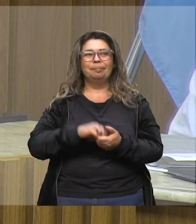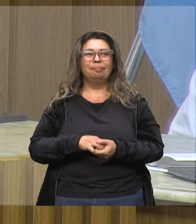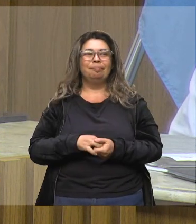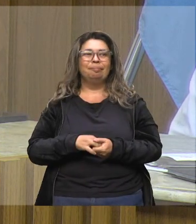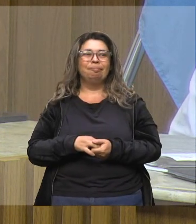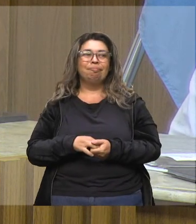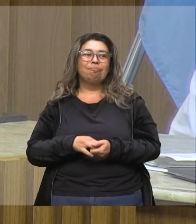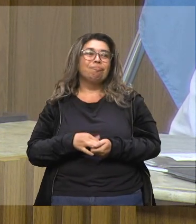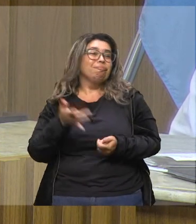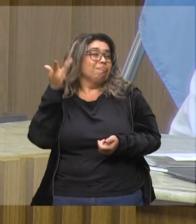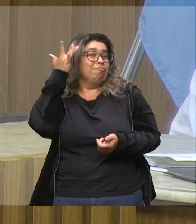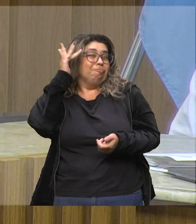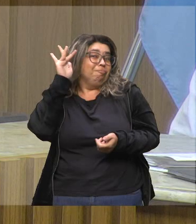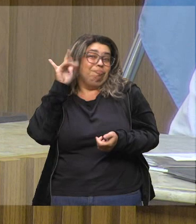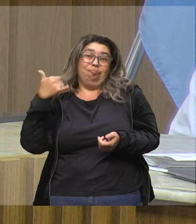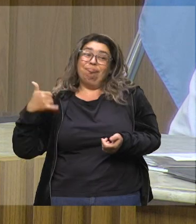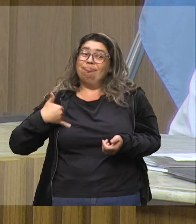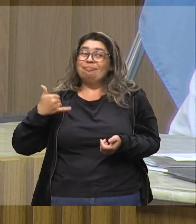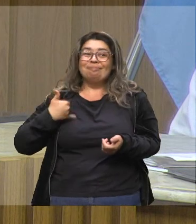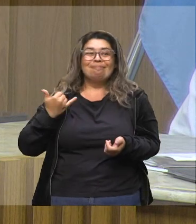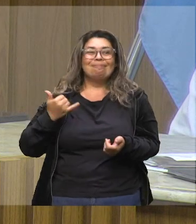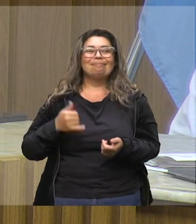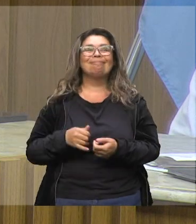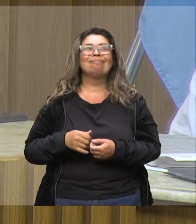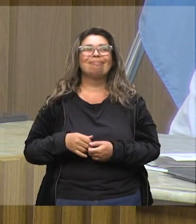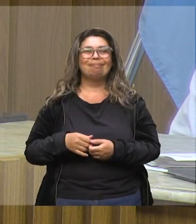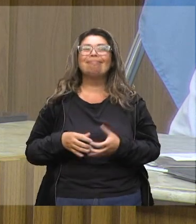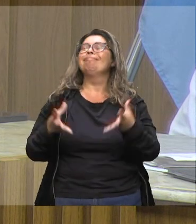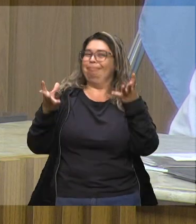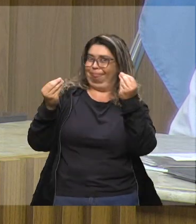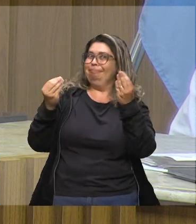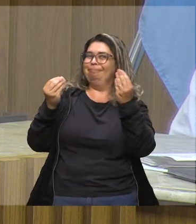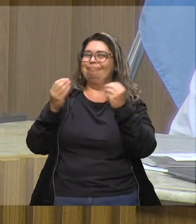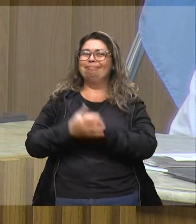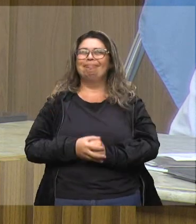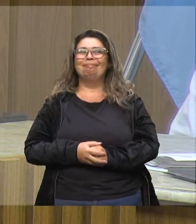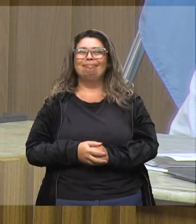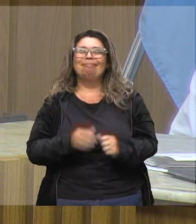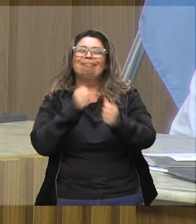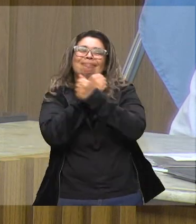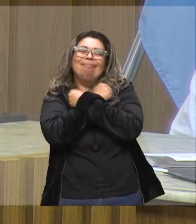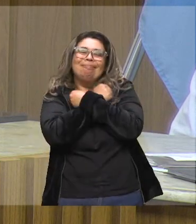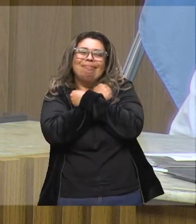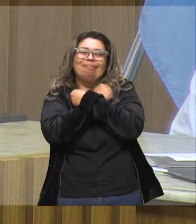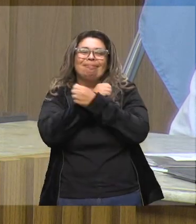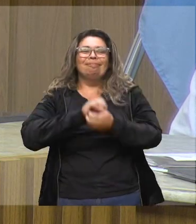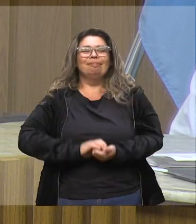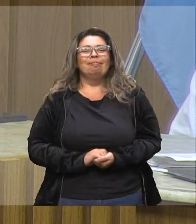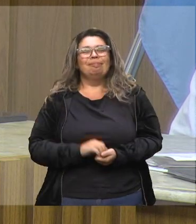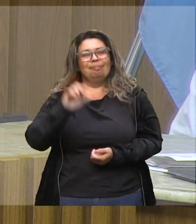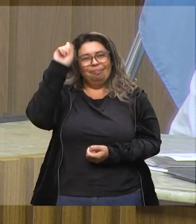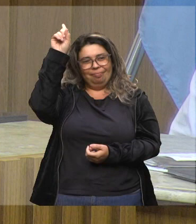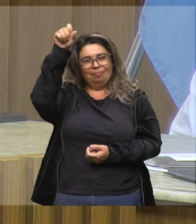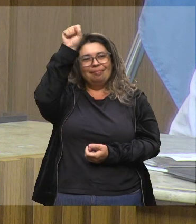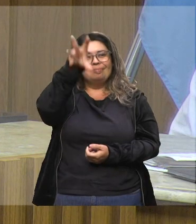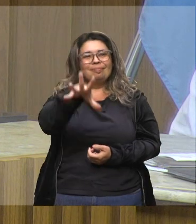conta, viu, Emerson? Não sei quantos anos você está fazendo, não, mas é bastante. E um abraço para você. Que Deus